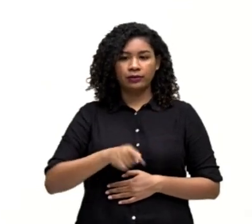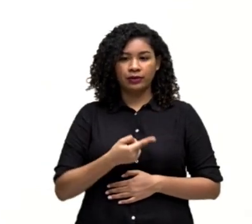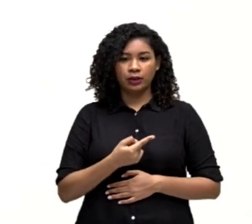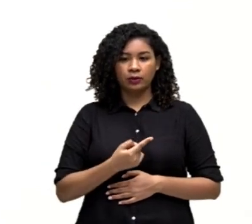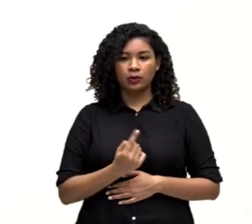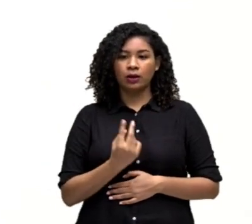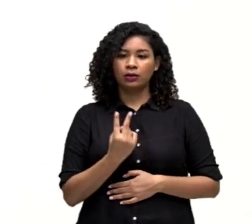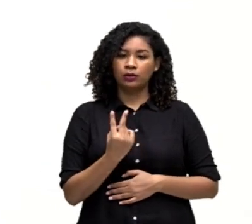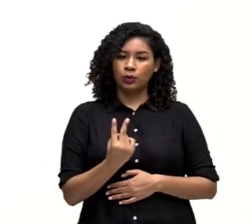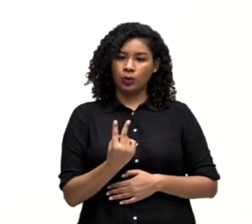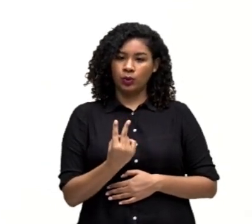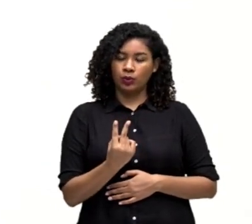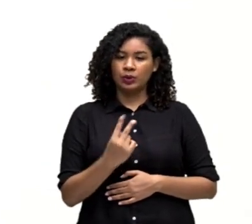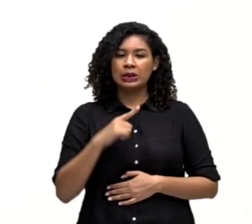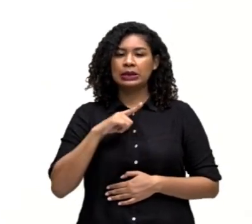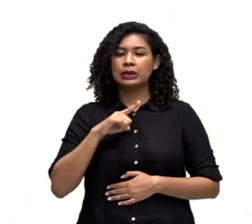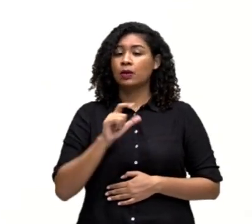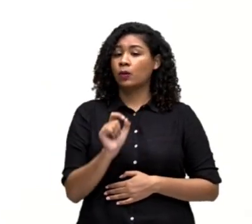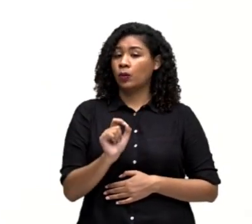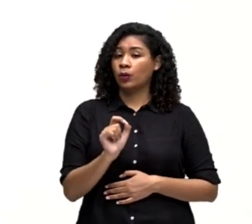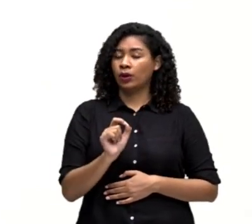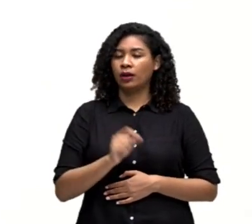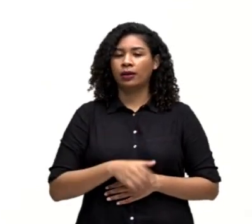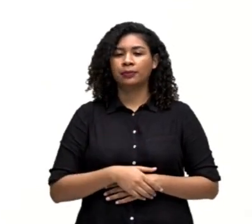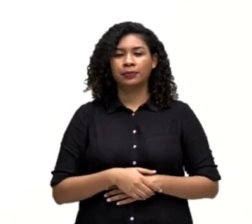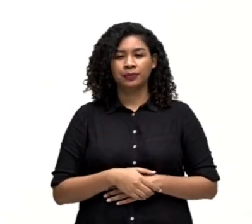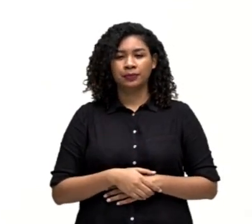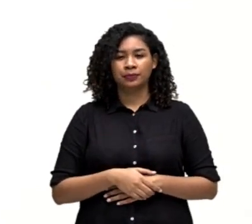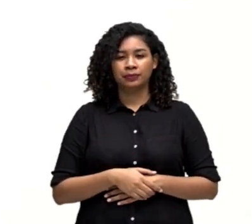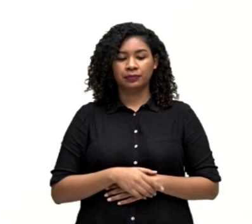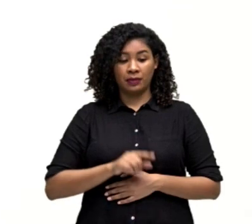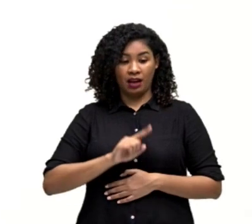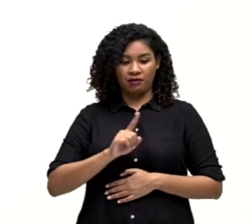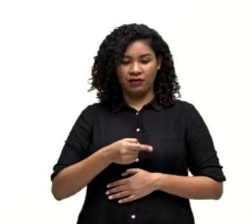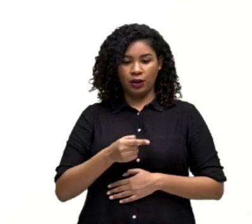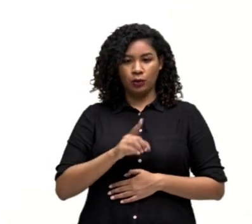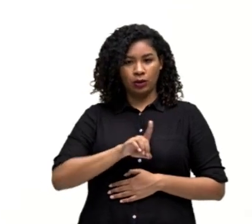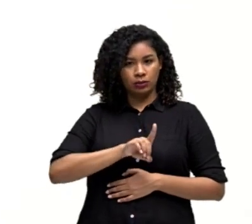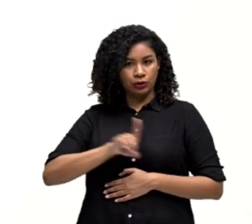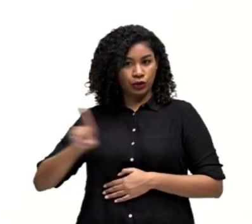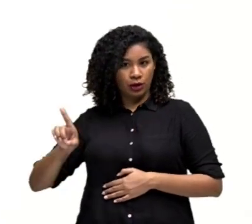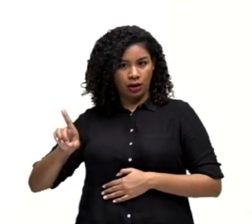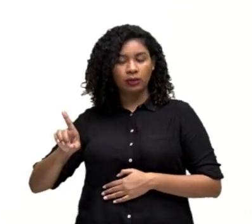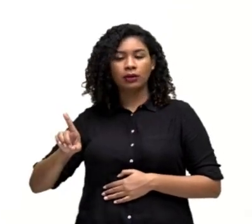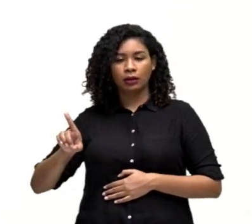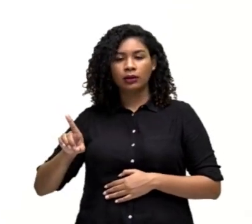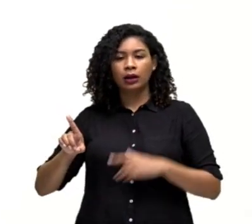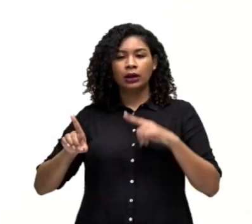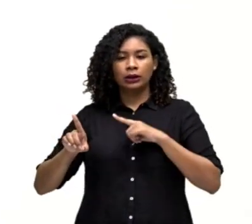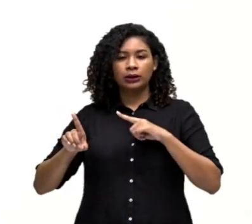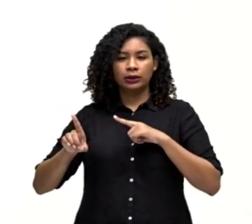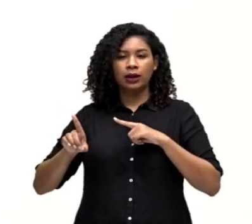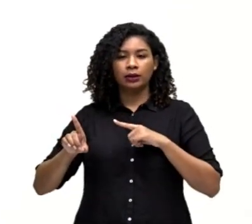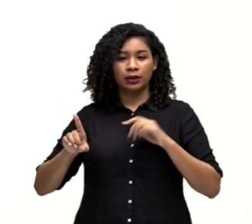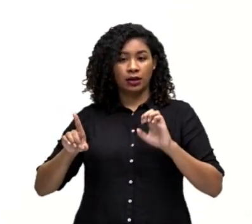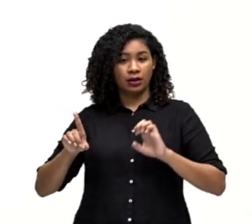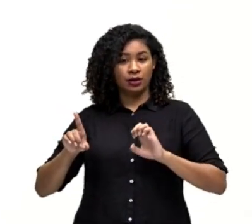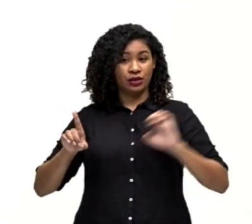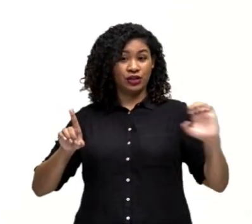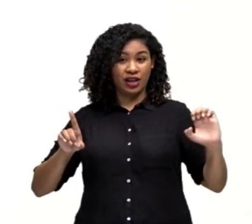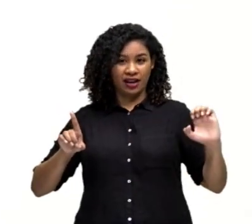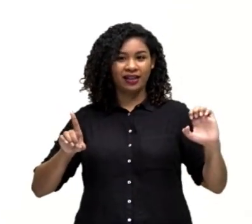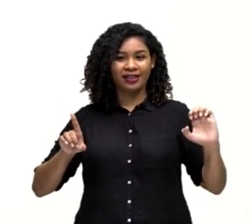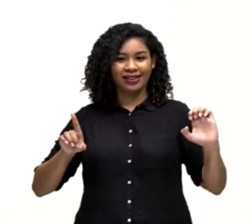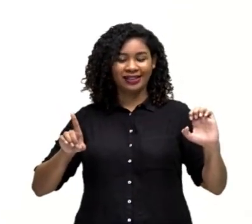temos a parte decimal que está à direita da vírgula e nós temos a parte inteira que está